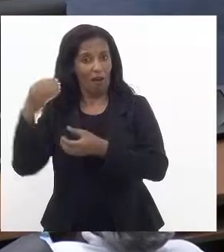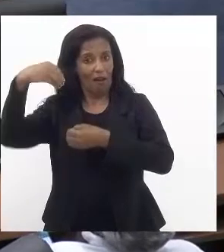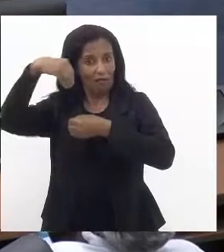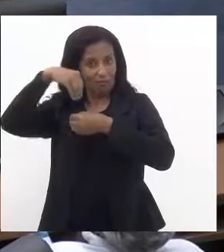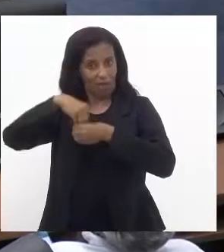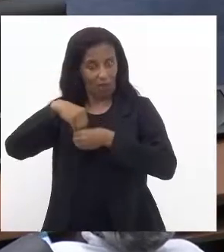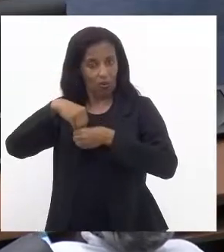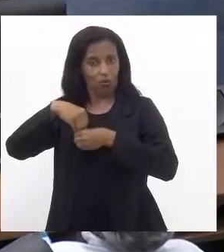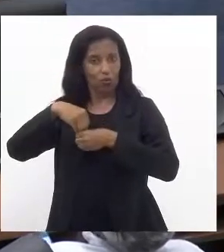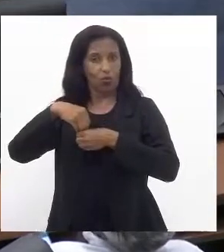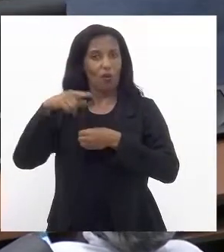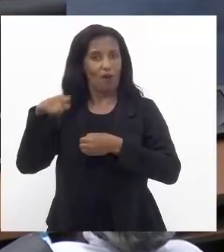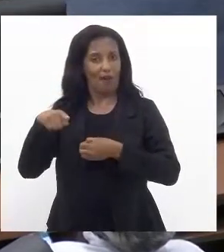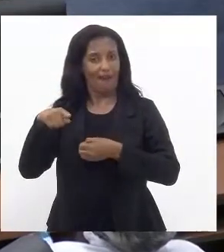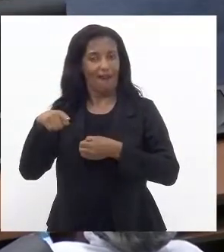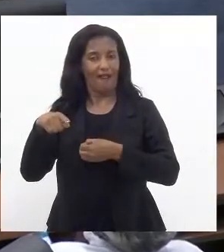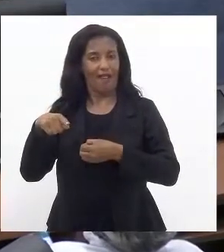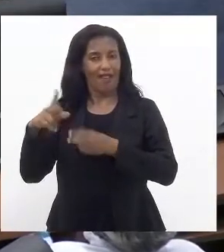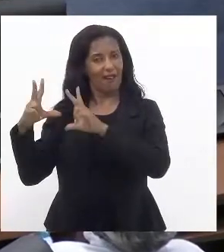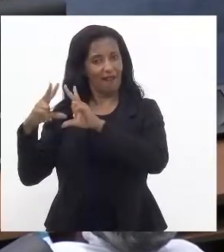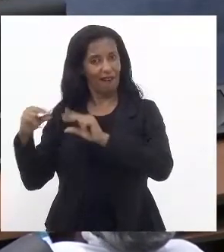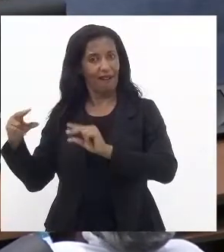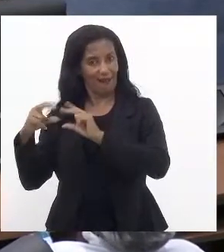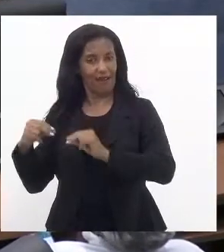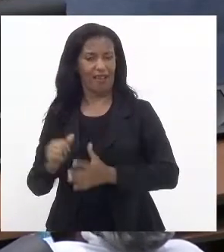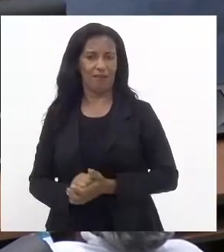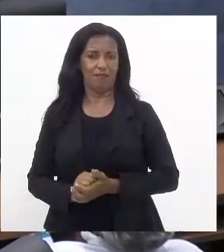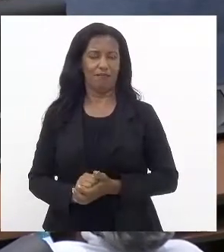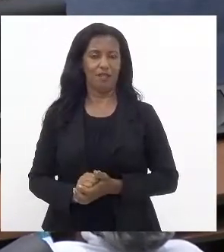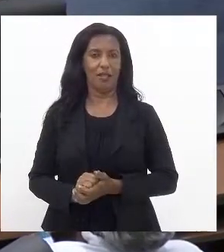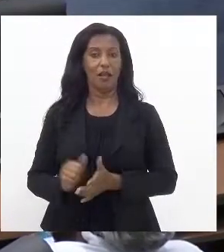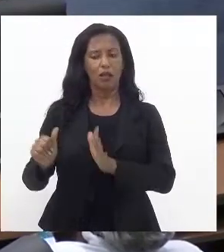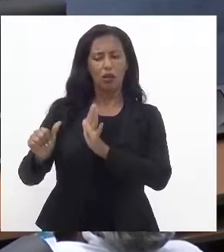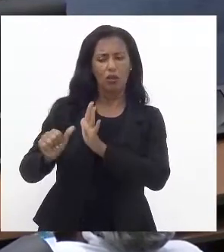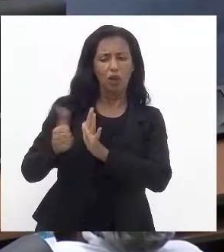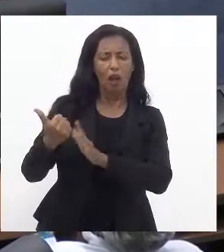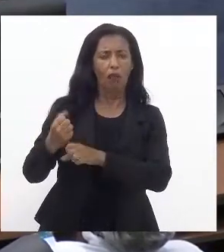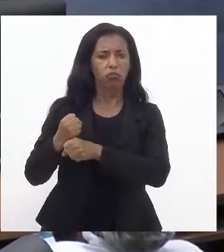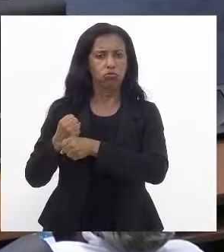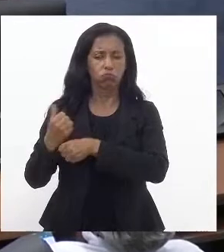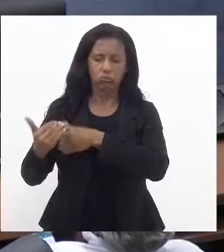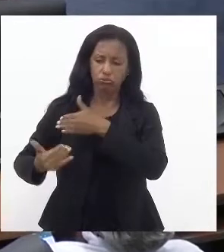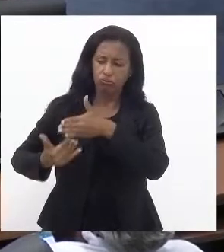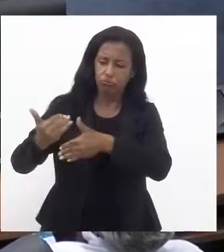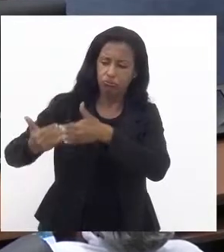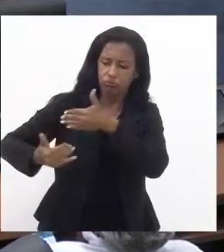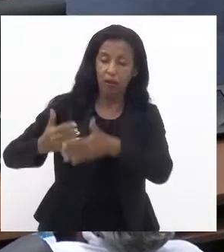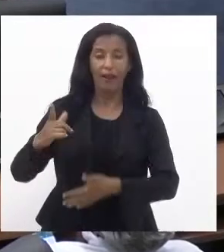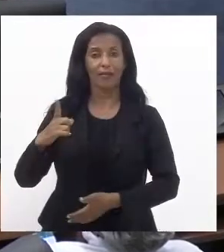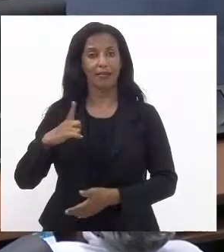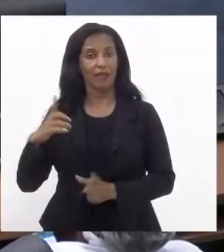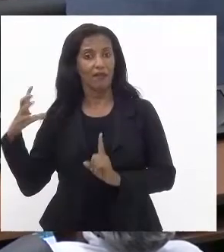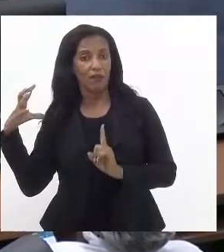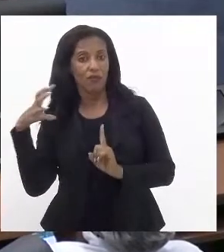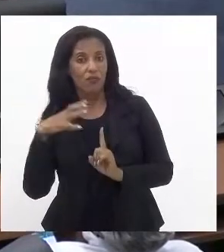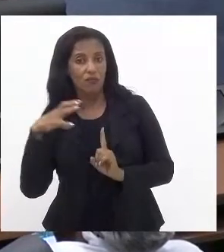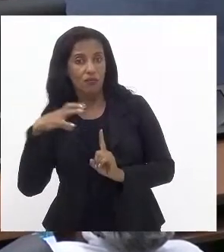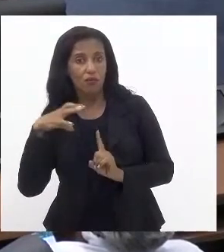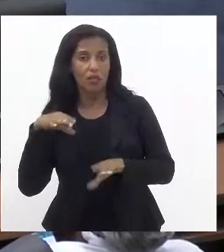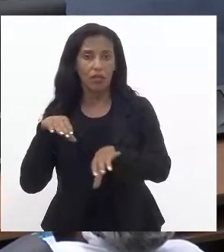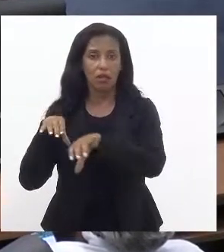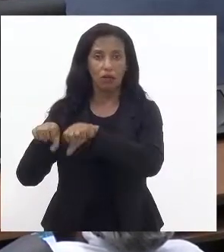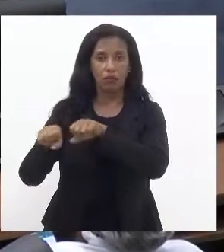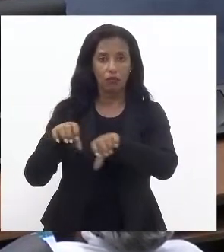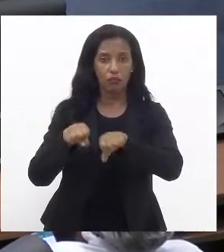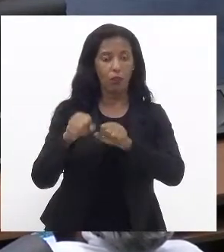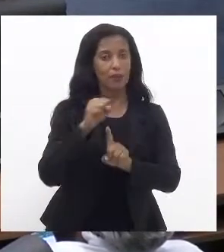de origem árabe. Desde os seus primeiros anos, o Brasil teve a presença e influência árabe na formação de